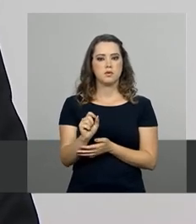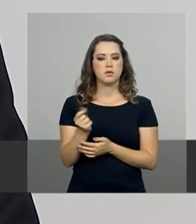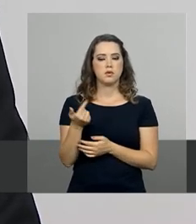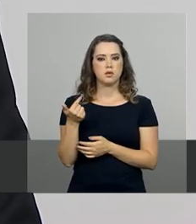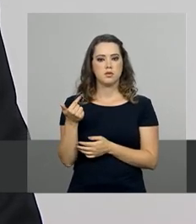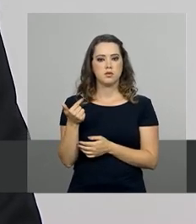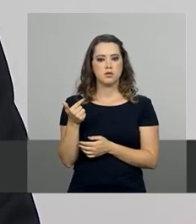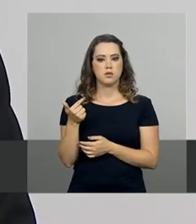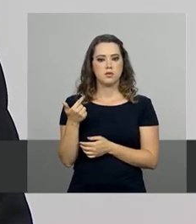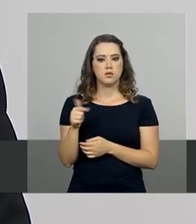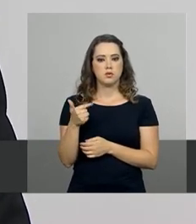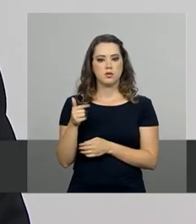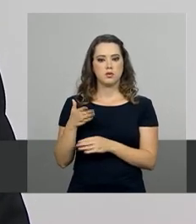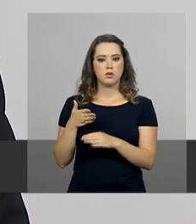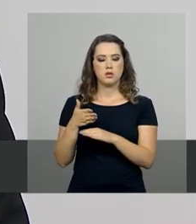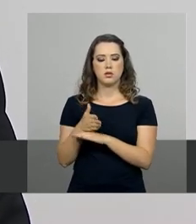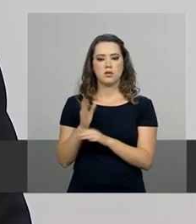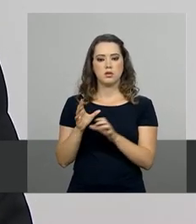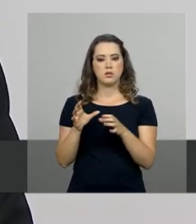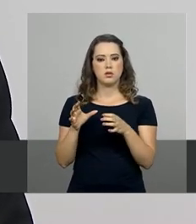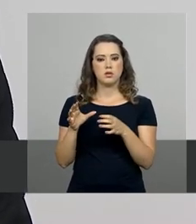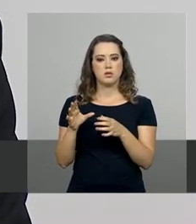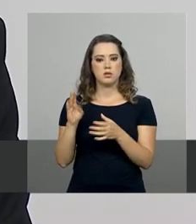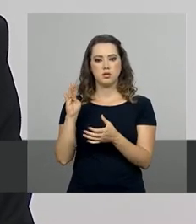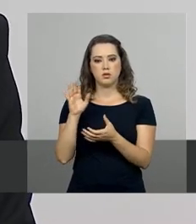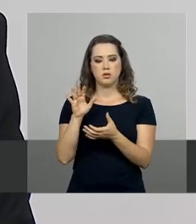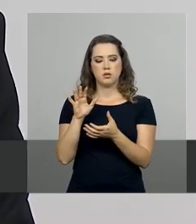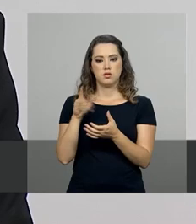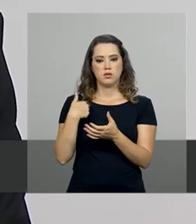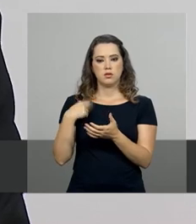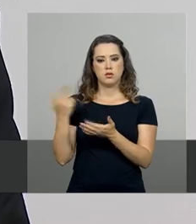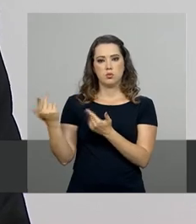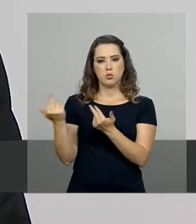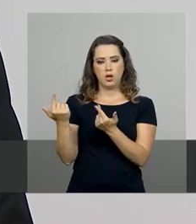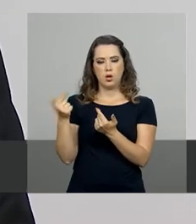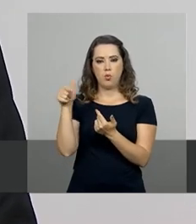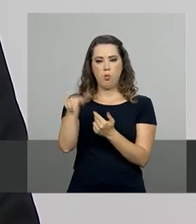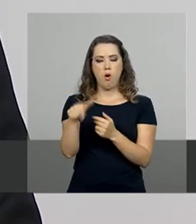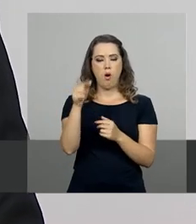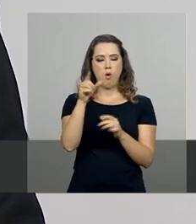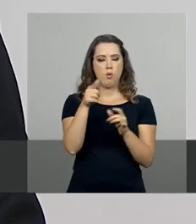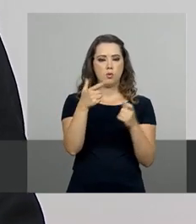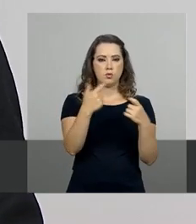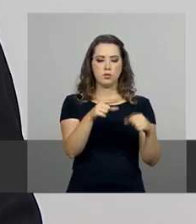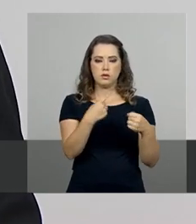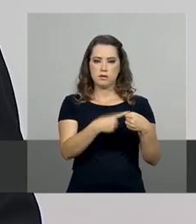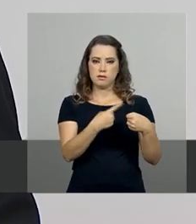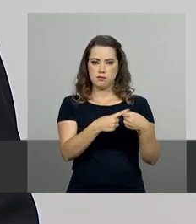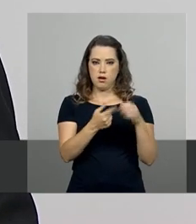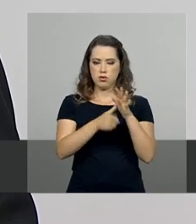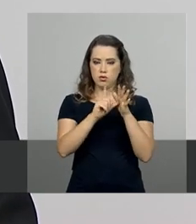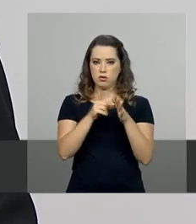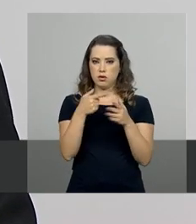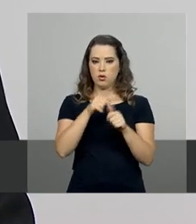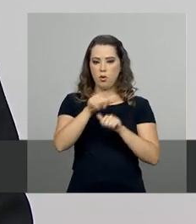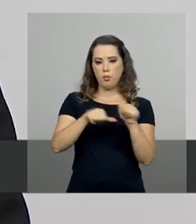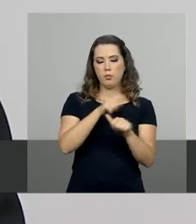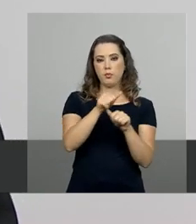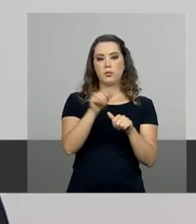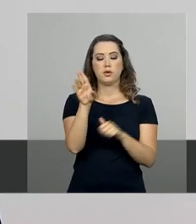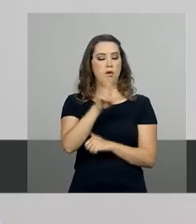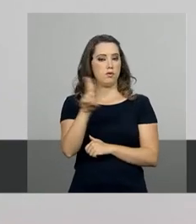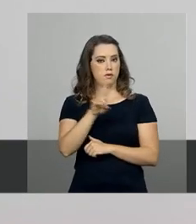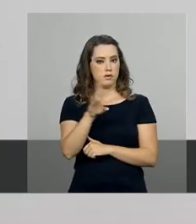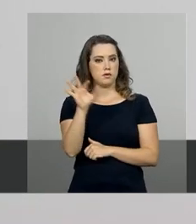tenha caso não tenha o congénere da faculdade da universidade que estudava no local de